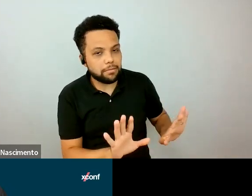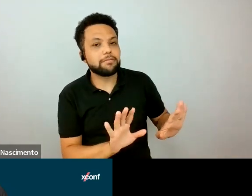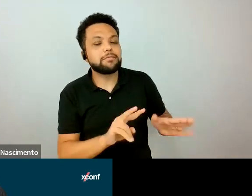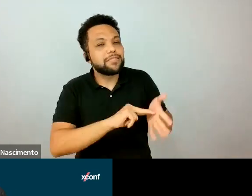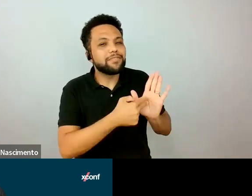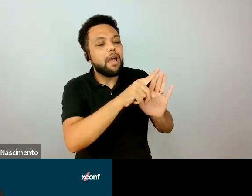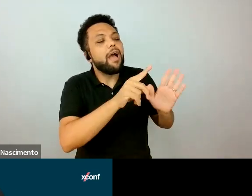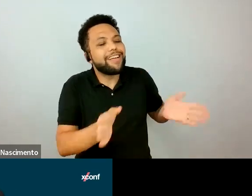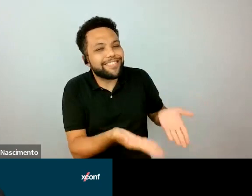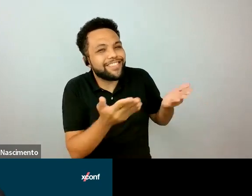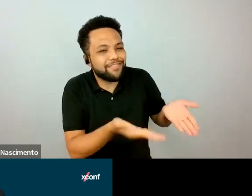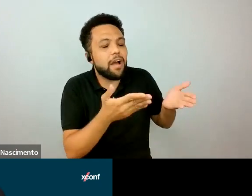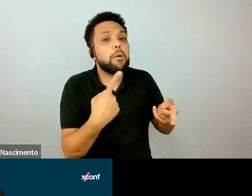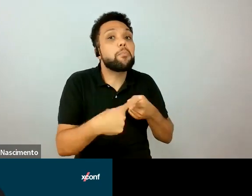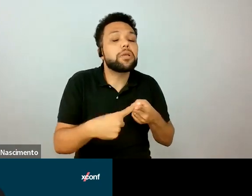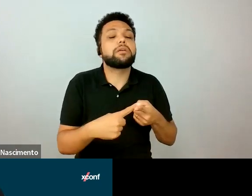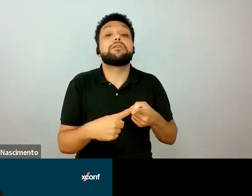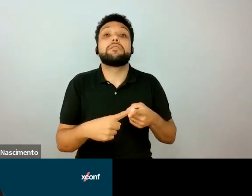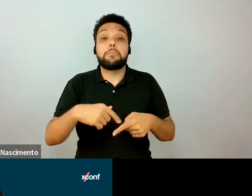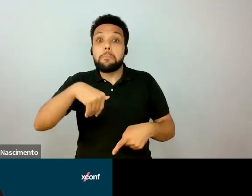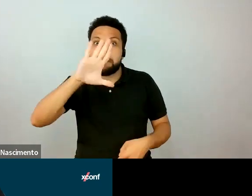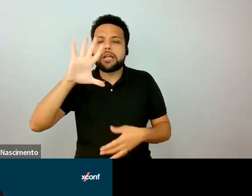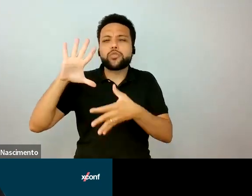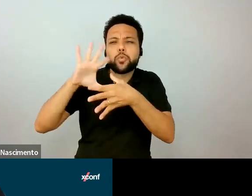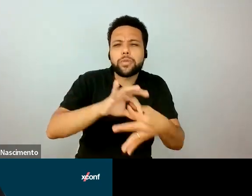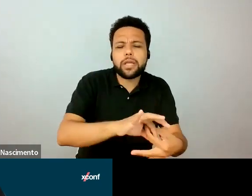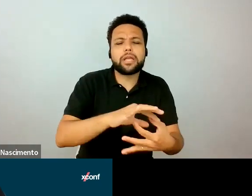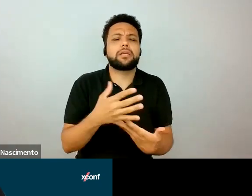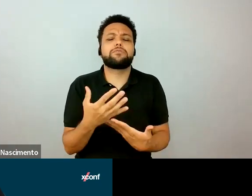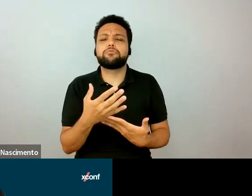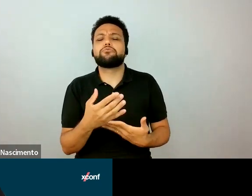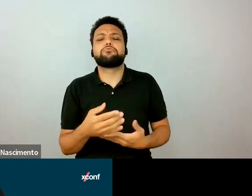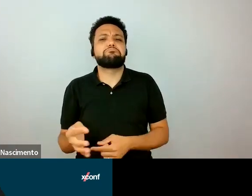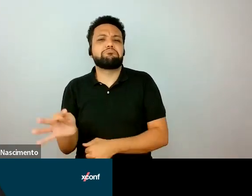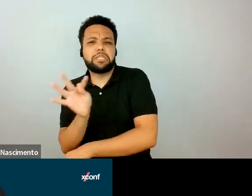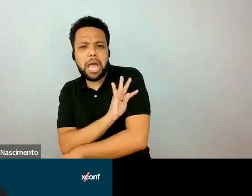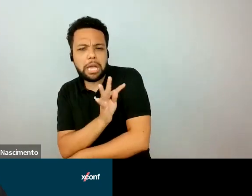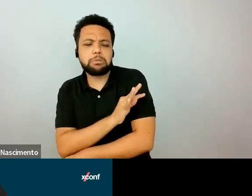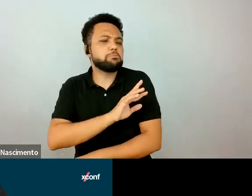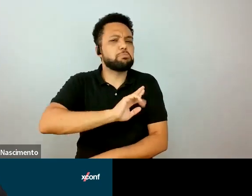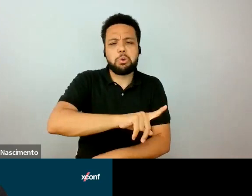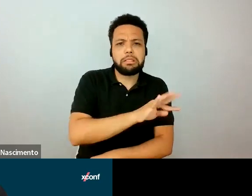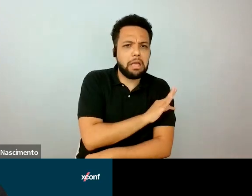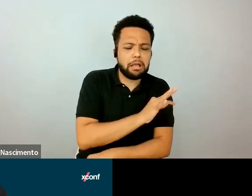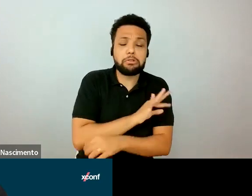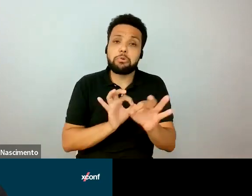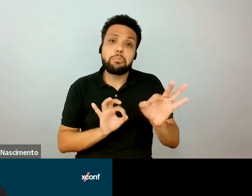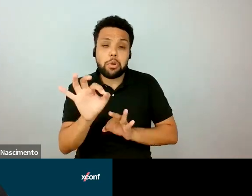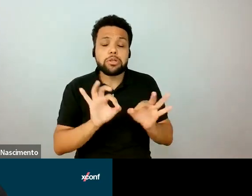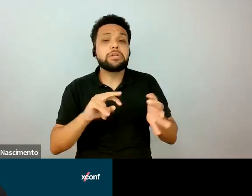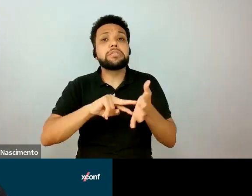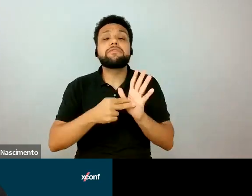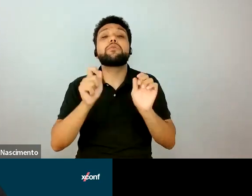incentivado, porque quanto mais contexto tu tiver, seja técnico, não técnico, do projeto, mais tu consegue colaborar com